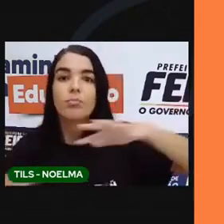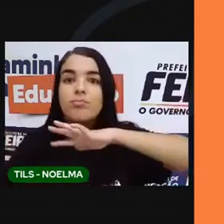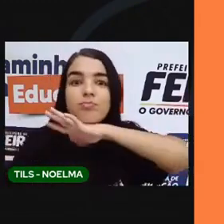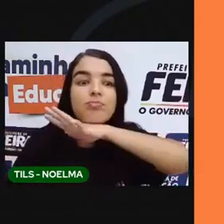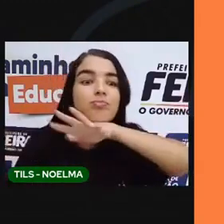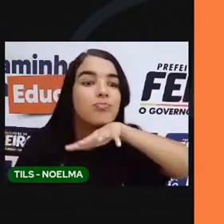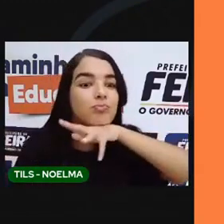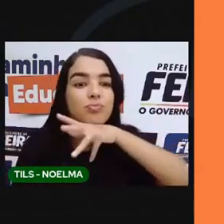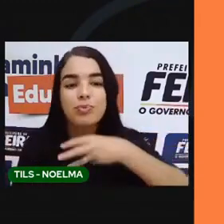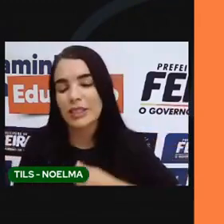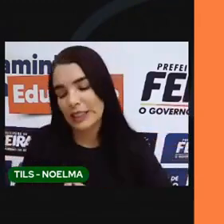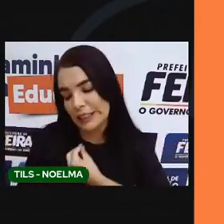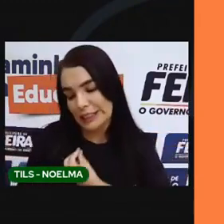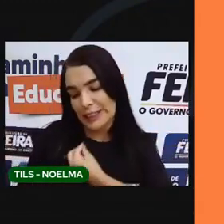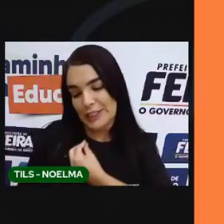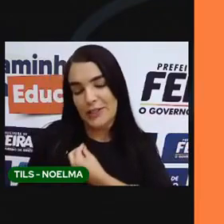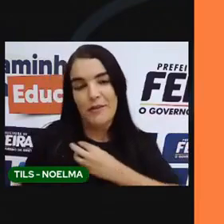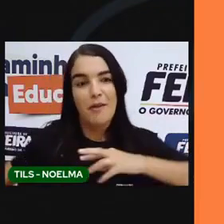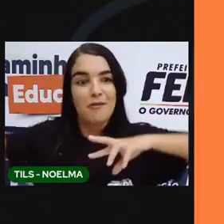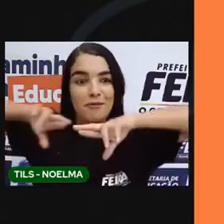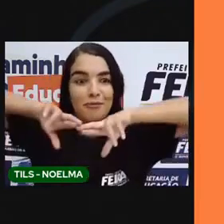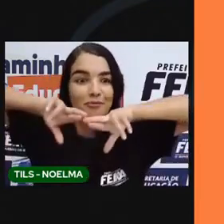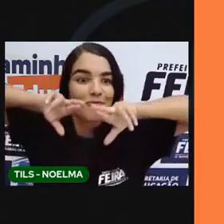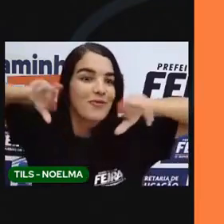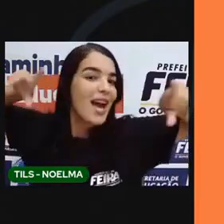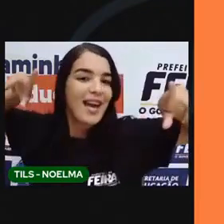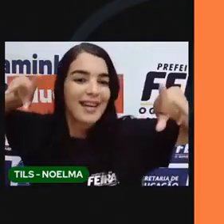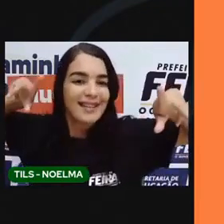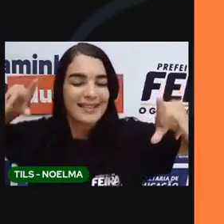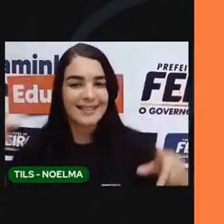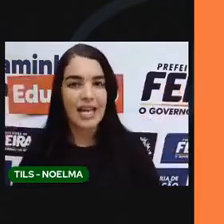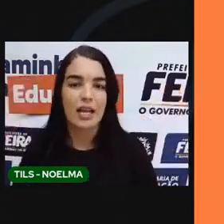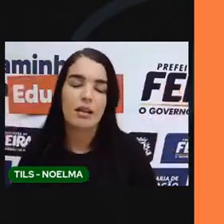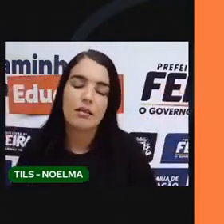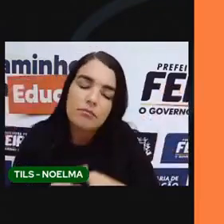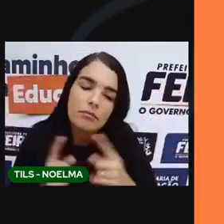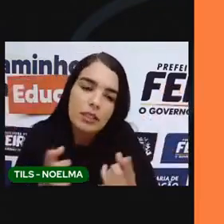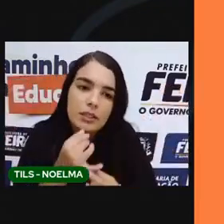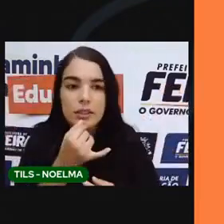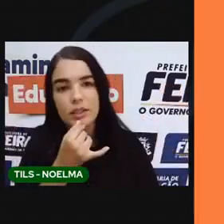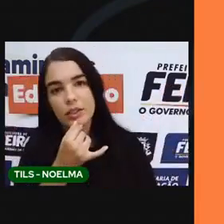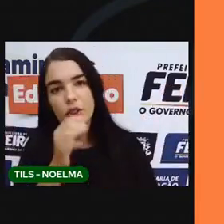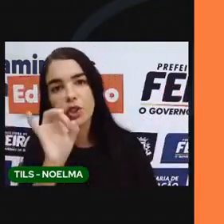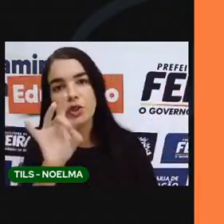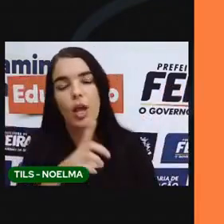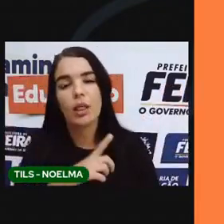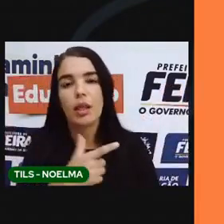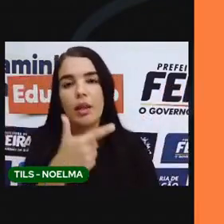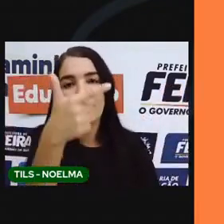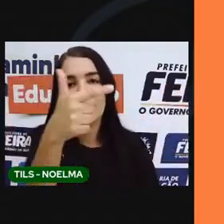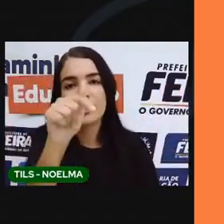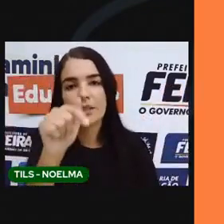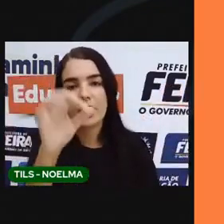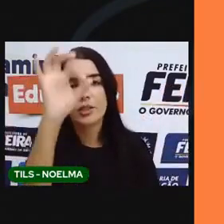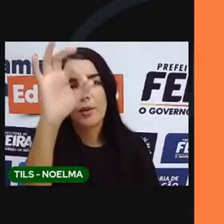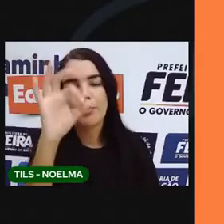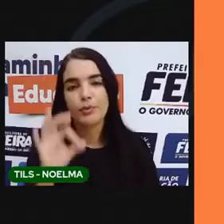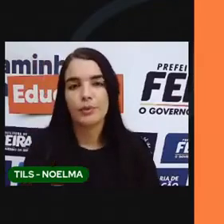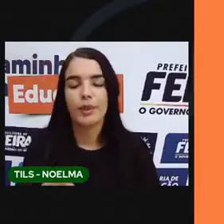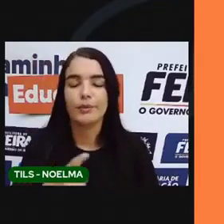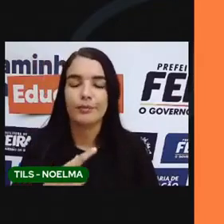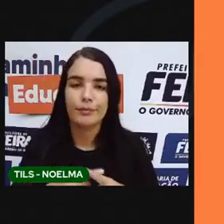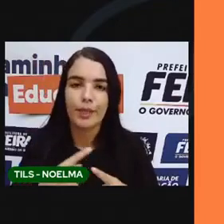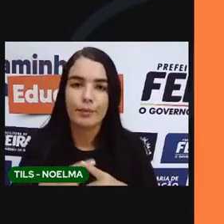biodiversidade, mas, infelizmente, só restam cerca de 27% da